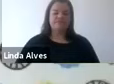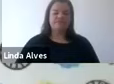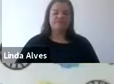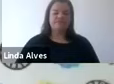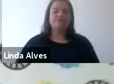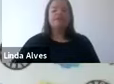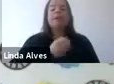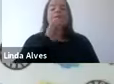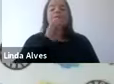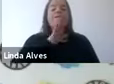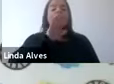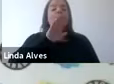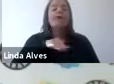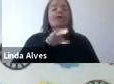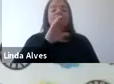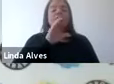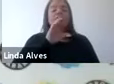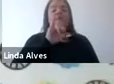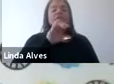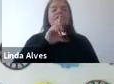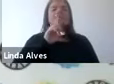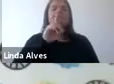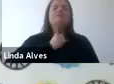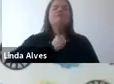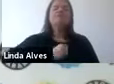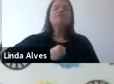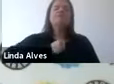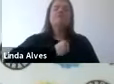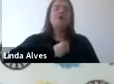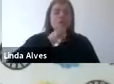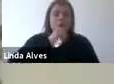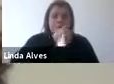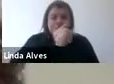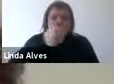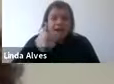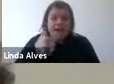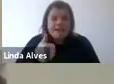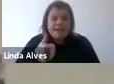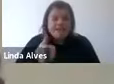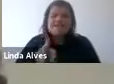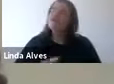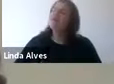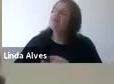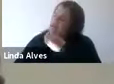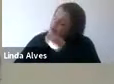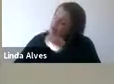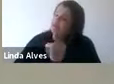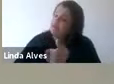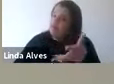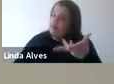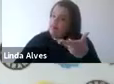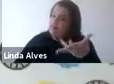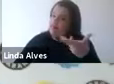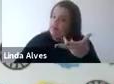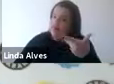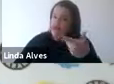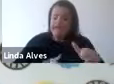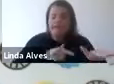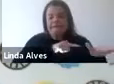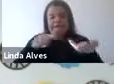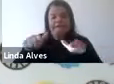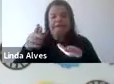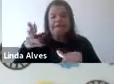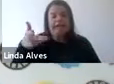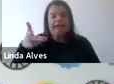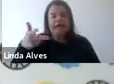Boa tarde, Cid. Que saudades. Tudo bem com você? Tudo bem. Estamos aí na correria da semana. Eu sei, né? A correria